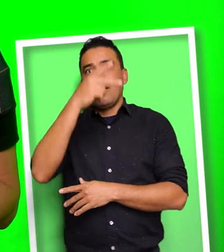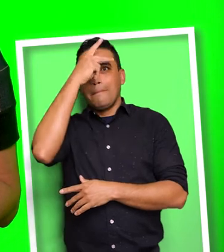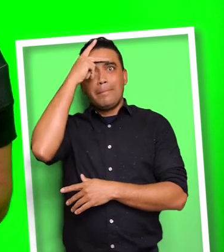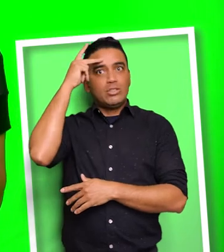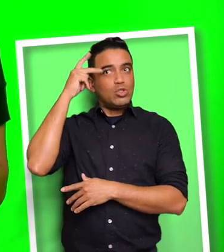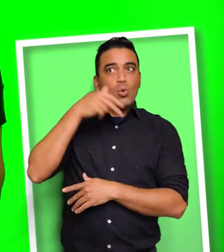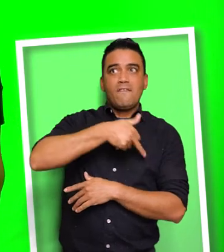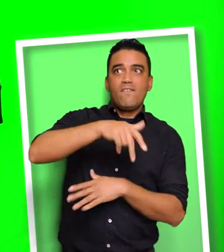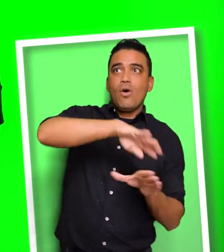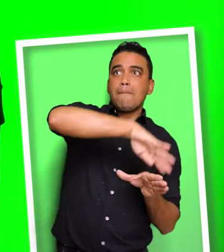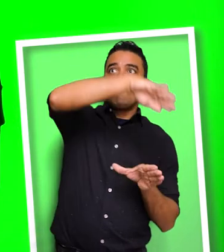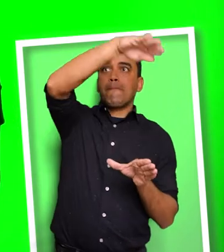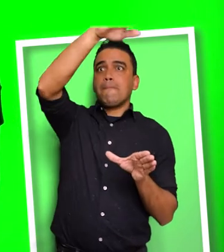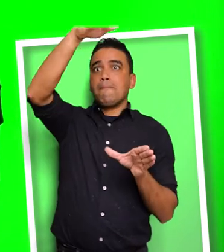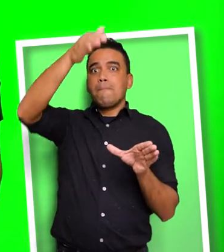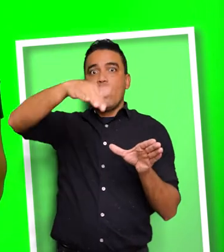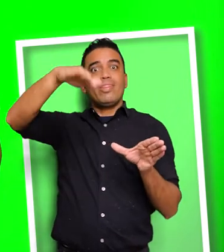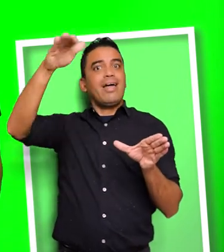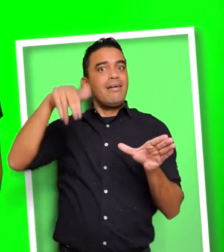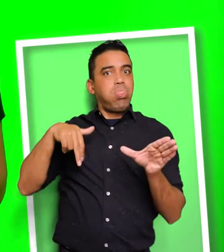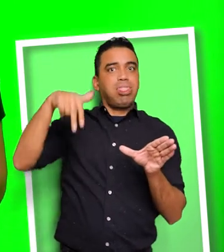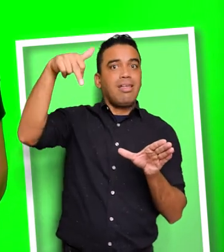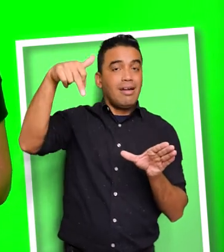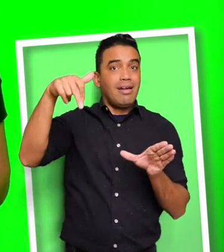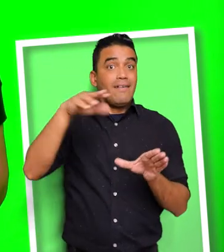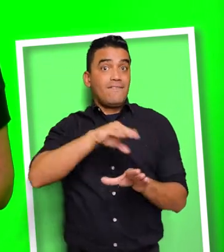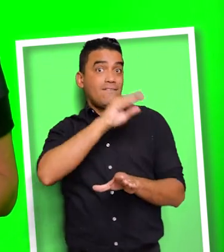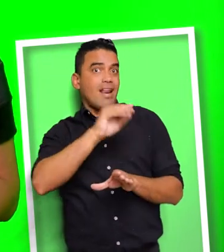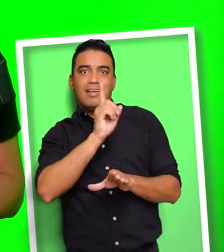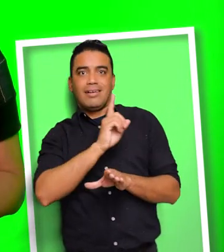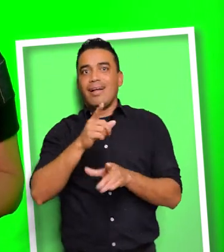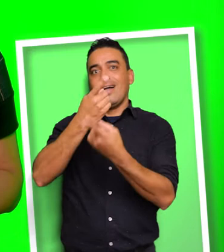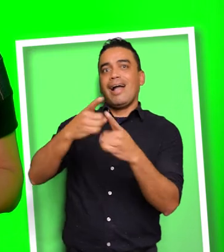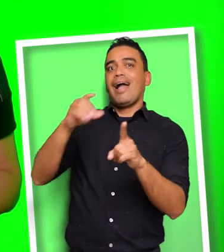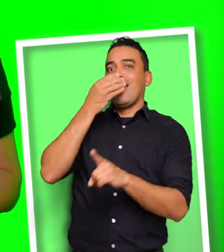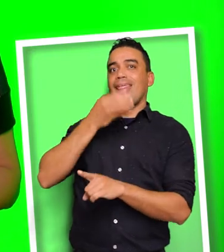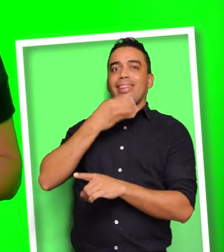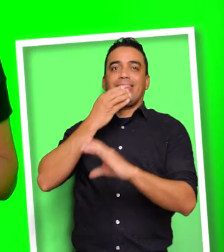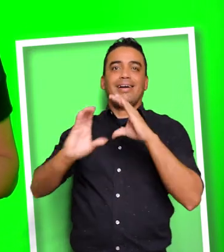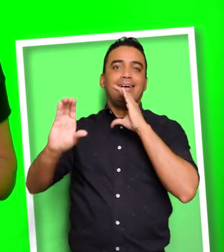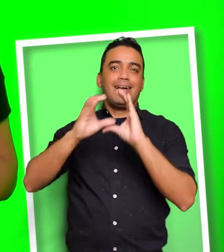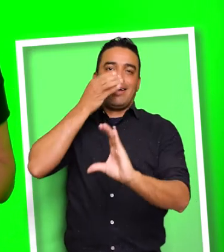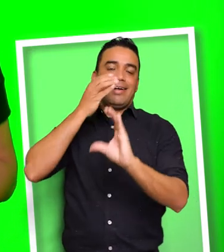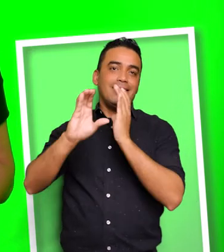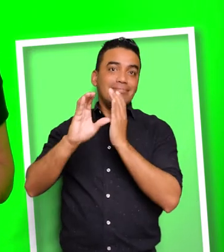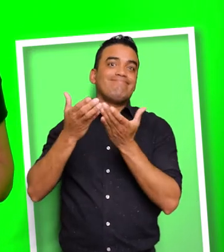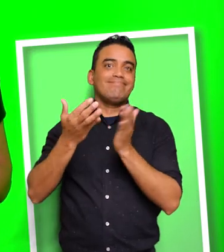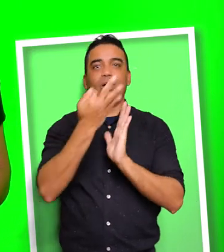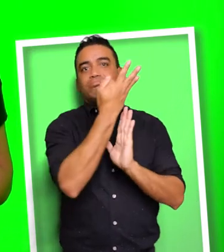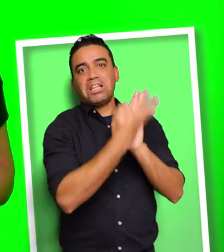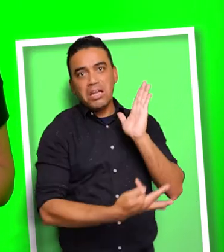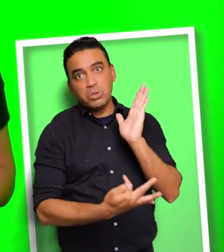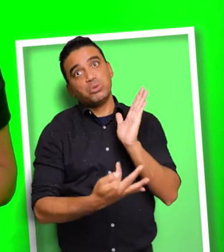as montanhas, ao invés de falar isso, eles cantam. Da mesma maneira de usar, então, esse texto